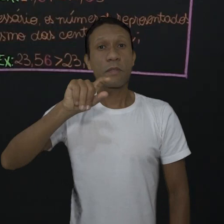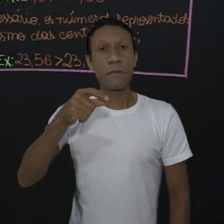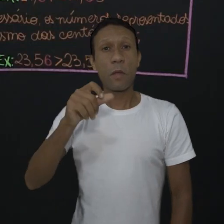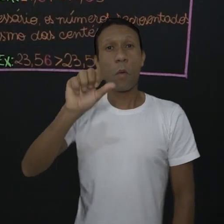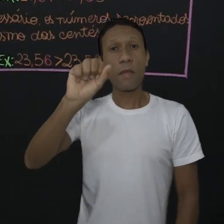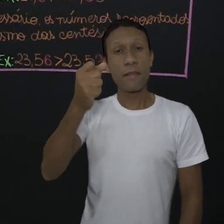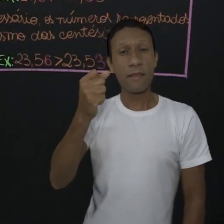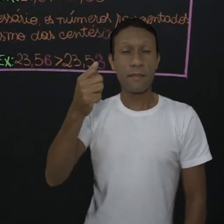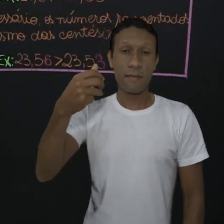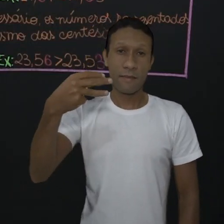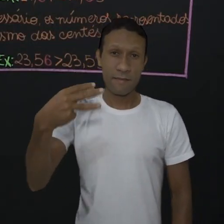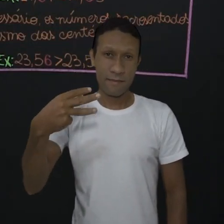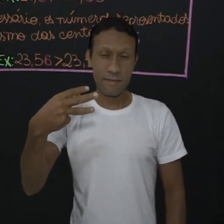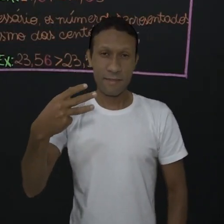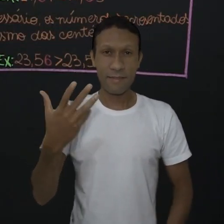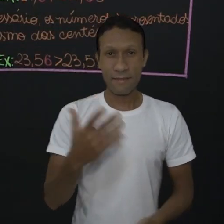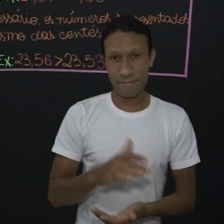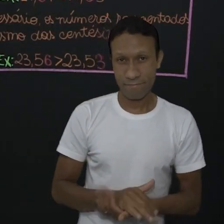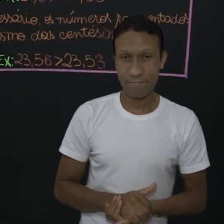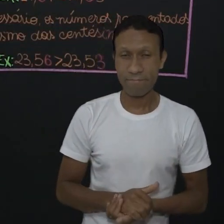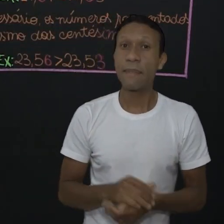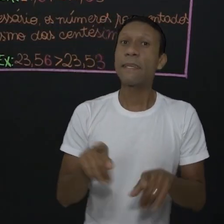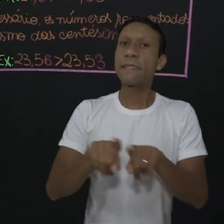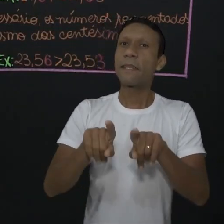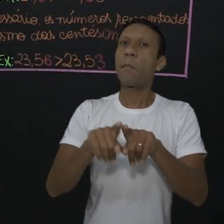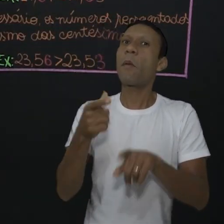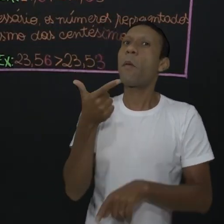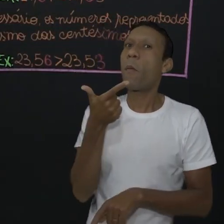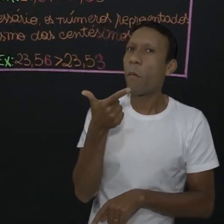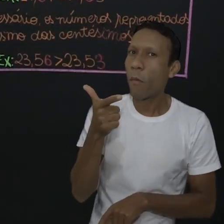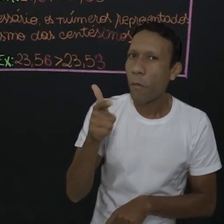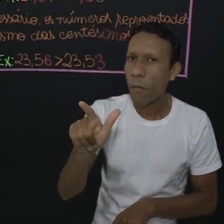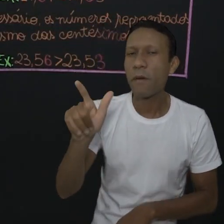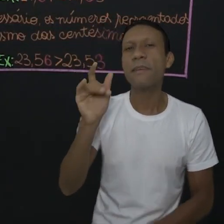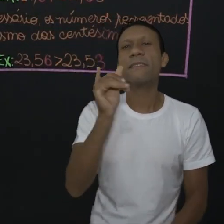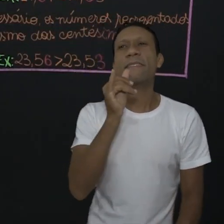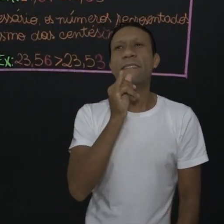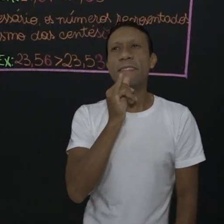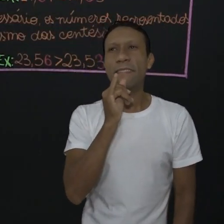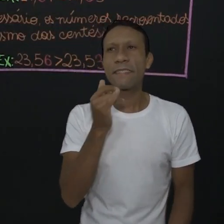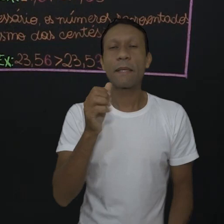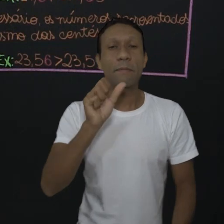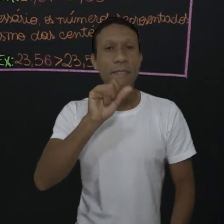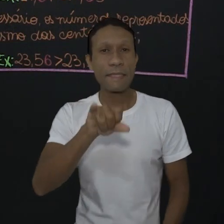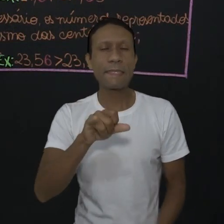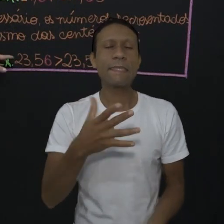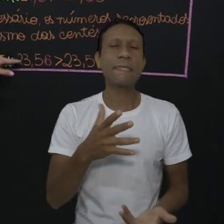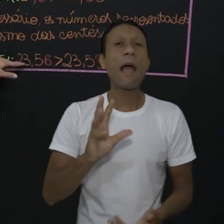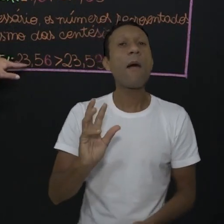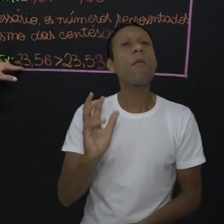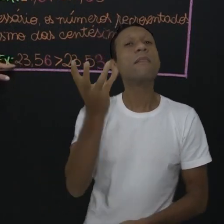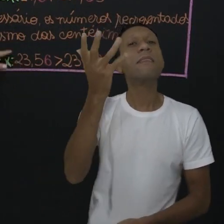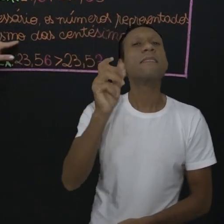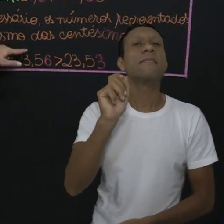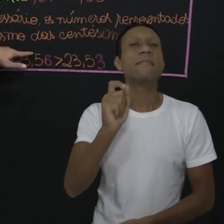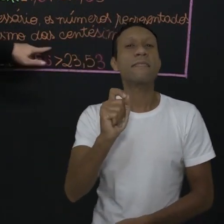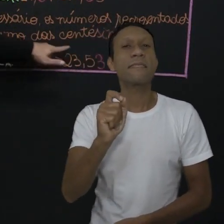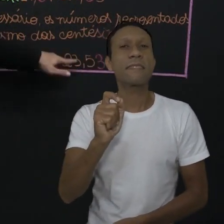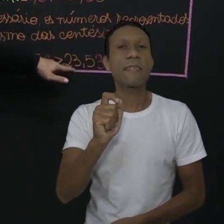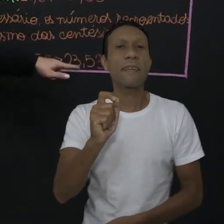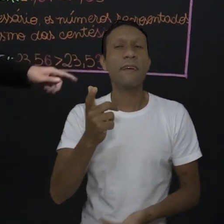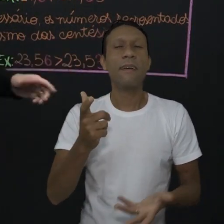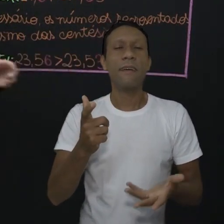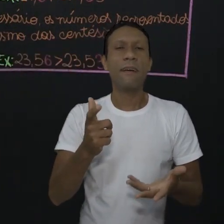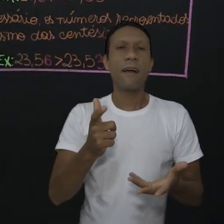14,83. Legal? Agora nós temos também uma outra situação que é, Vamos supor que, de repente, a